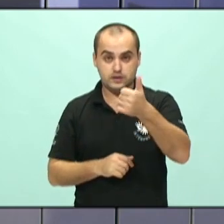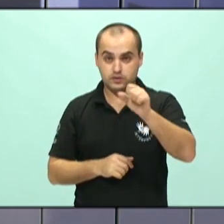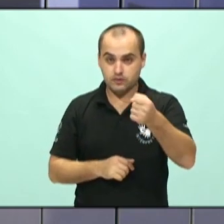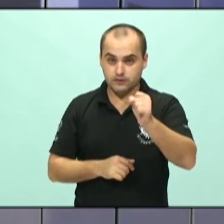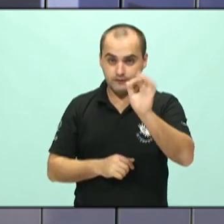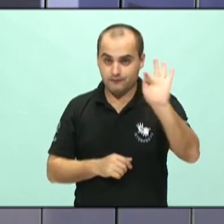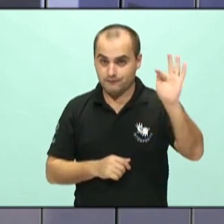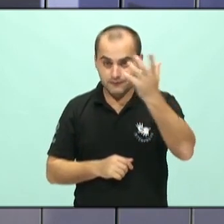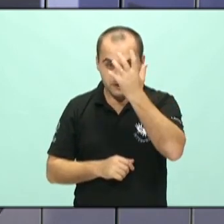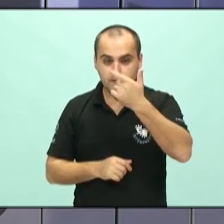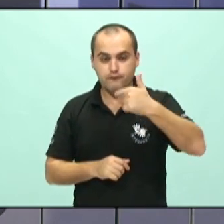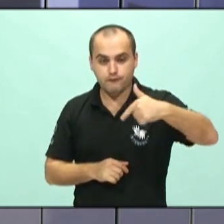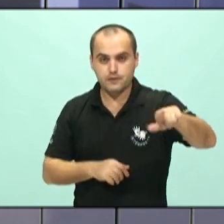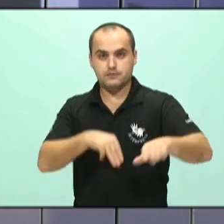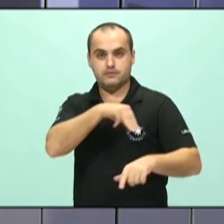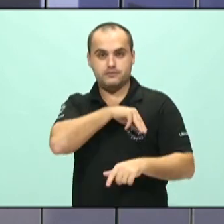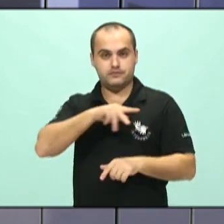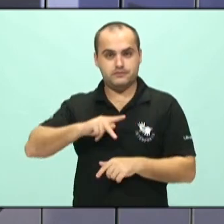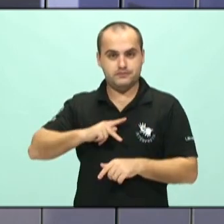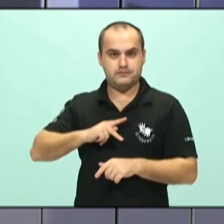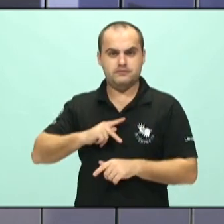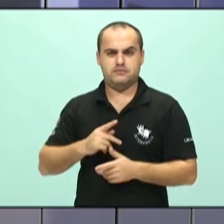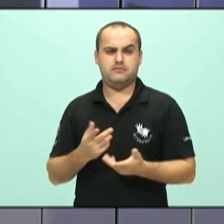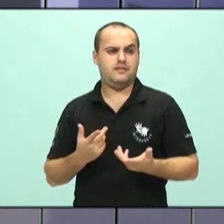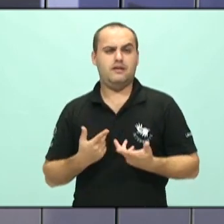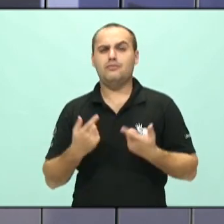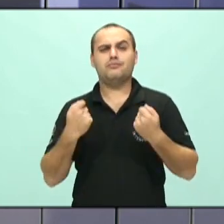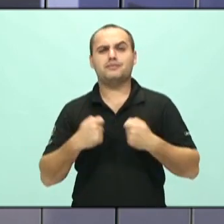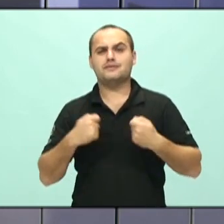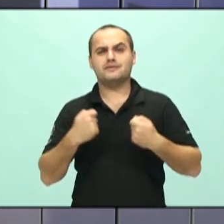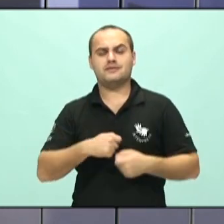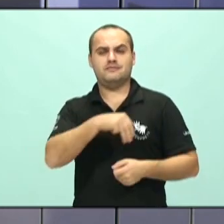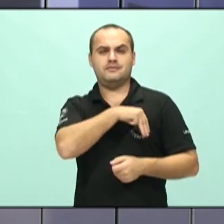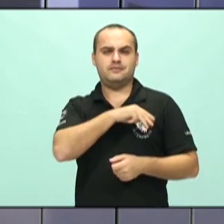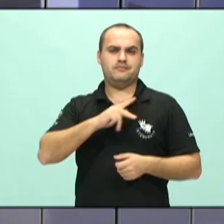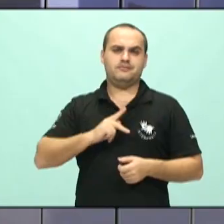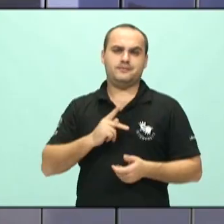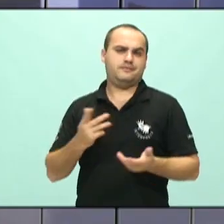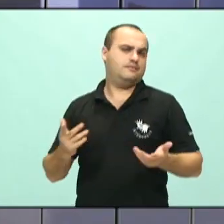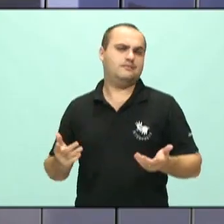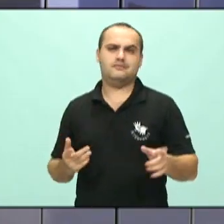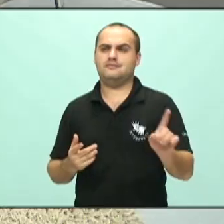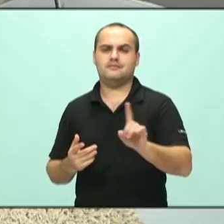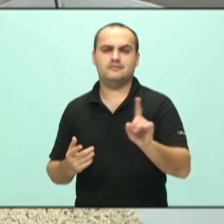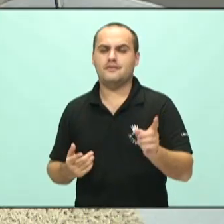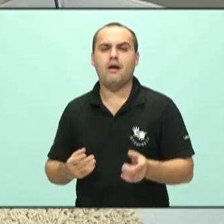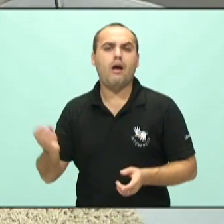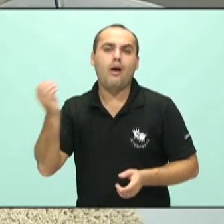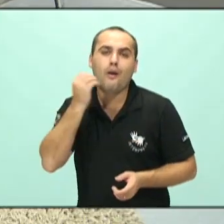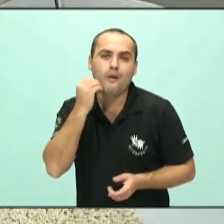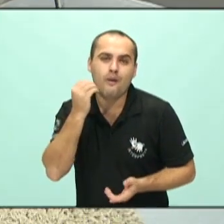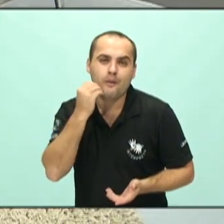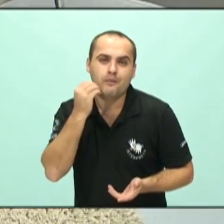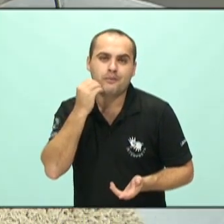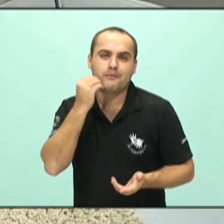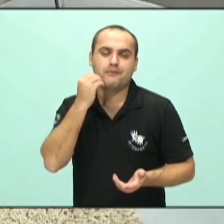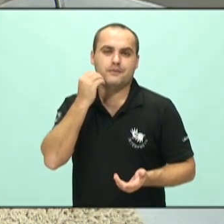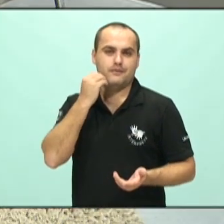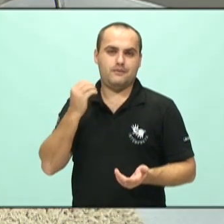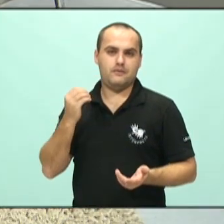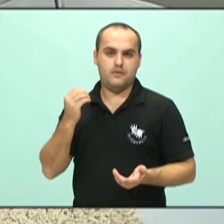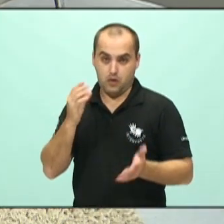uma denúncia. Se precisava, eu ia ao Ministério Público. Era o óbvio, Carlos Antônio. Começaram a fazer